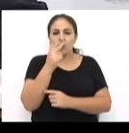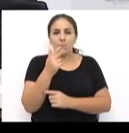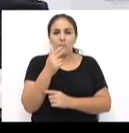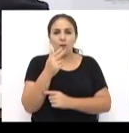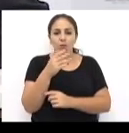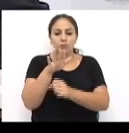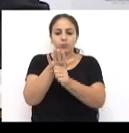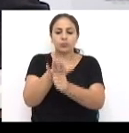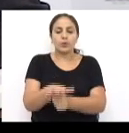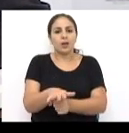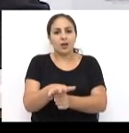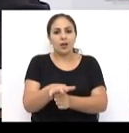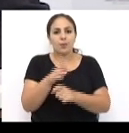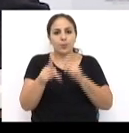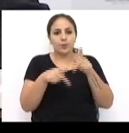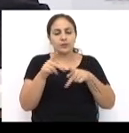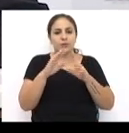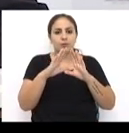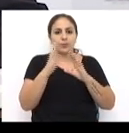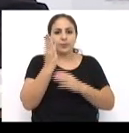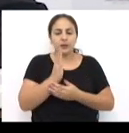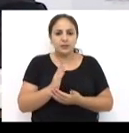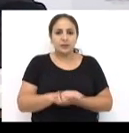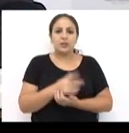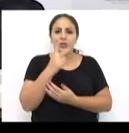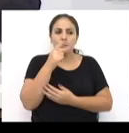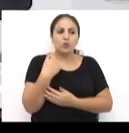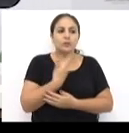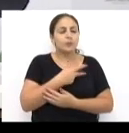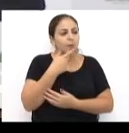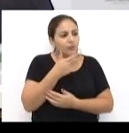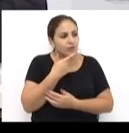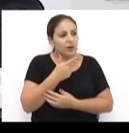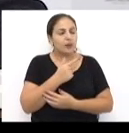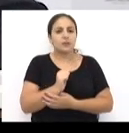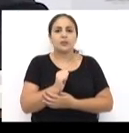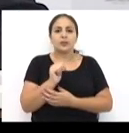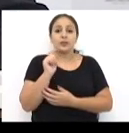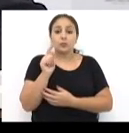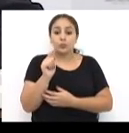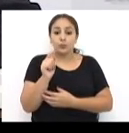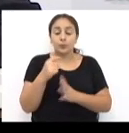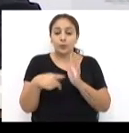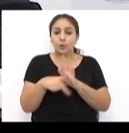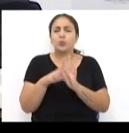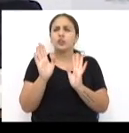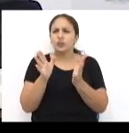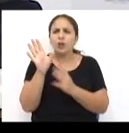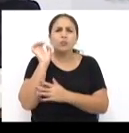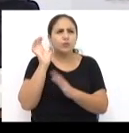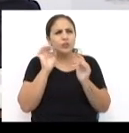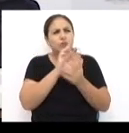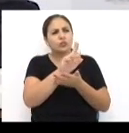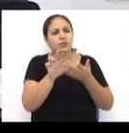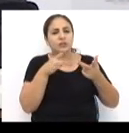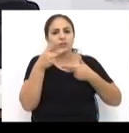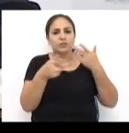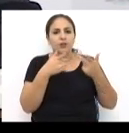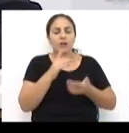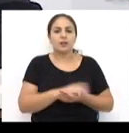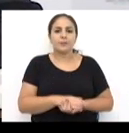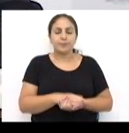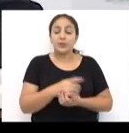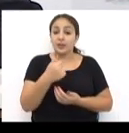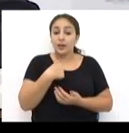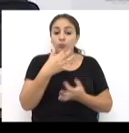população brasileira. Vimos aqui a fala do vereador Fernando, do PSDB, a sua fala do PDT, já falei sobre esse assunto do